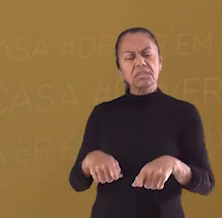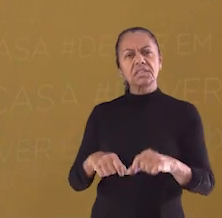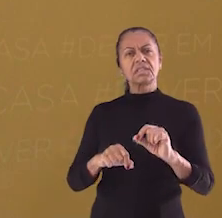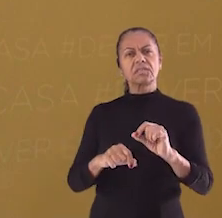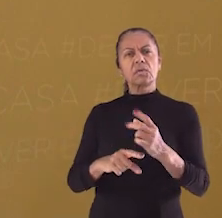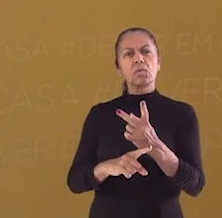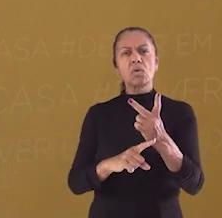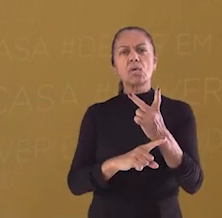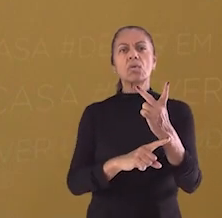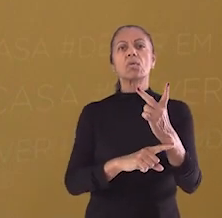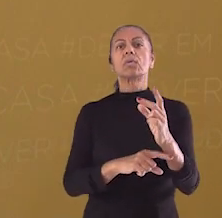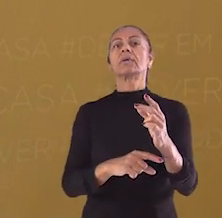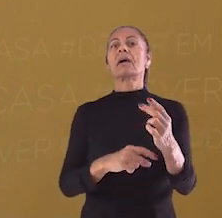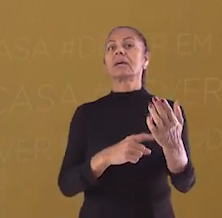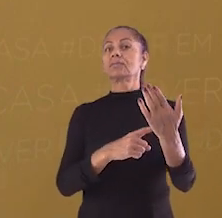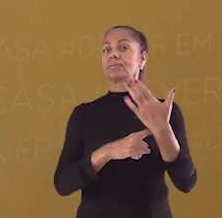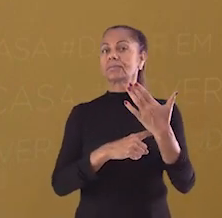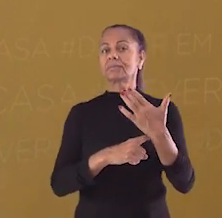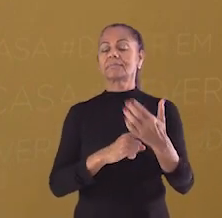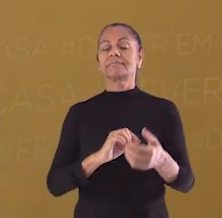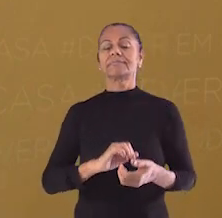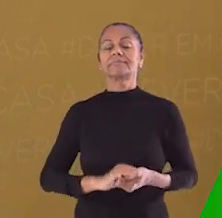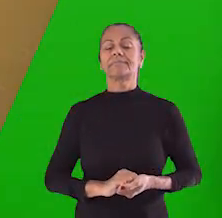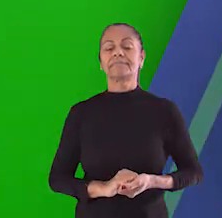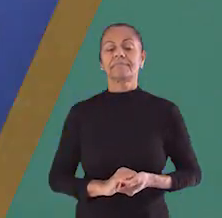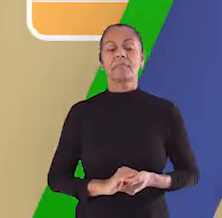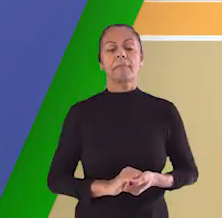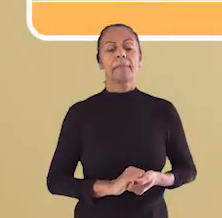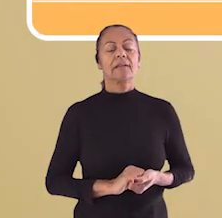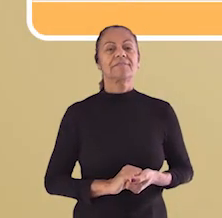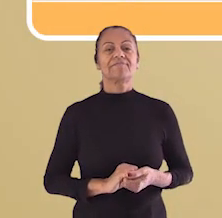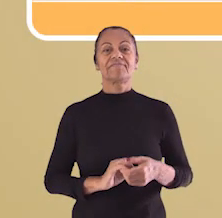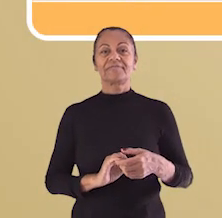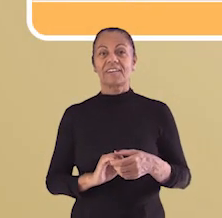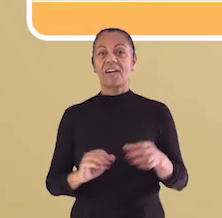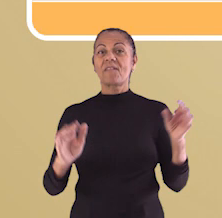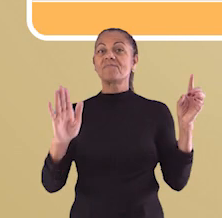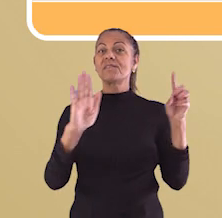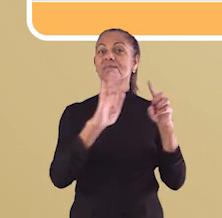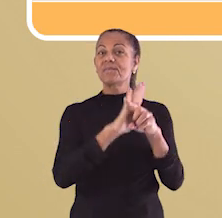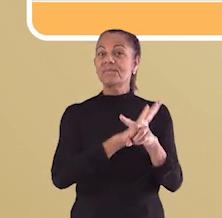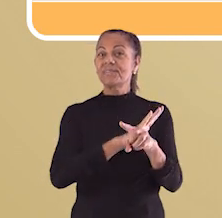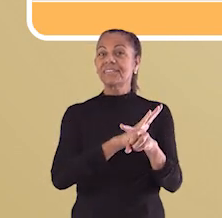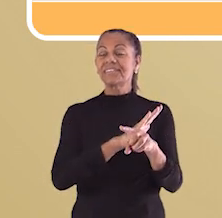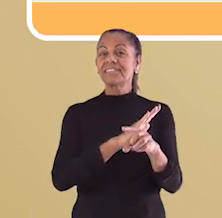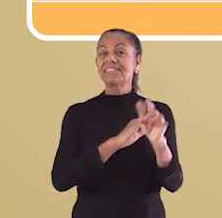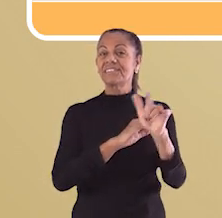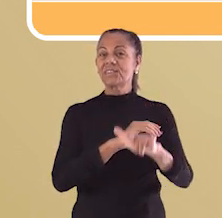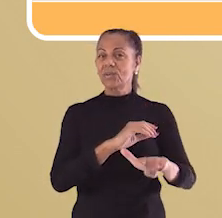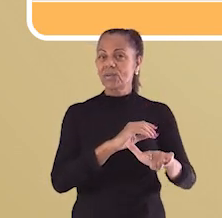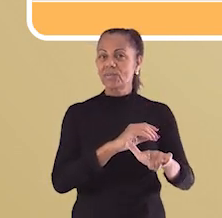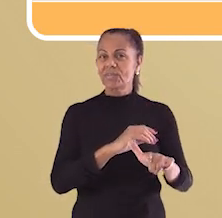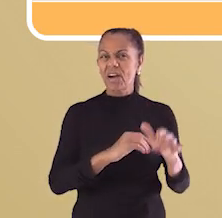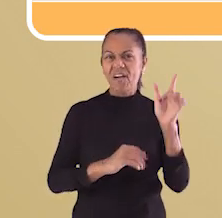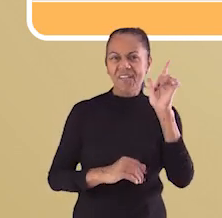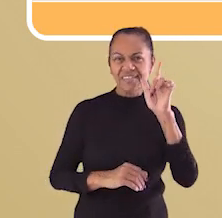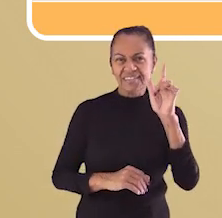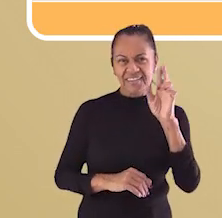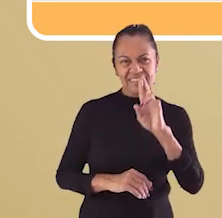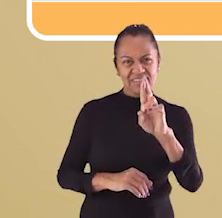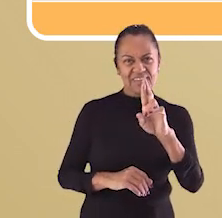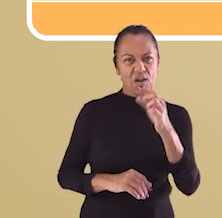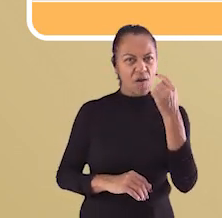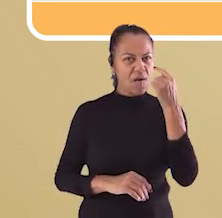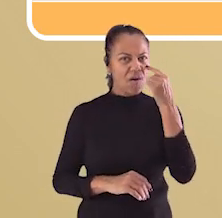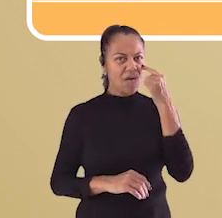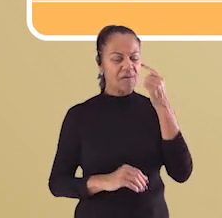procure ajuda. É o caminho verdadeiramente saudável. Nossa pergunta do dia volta agora. Será que a